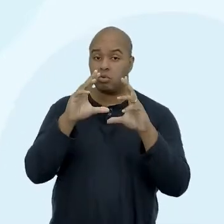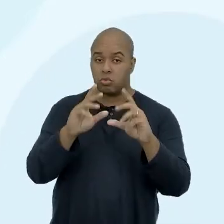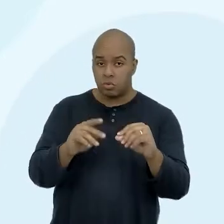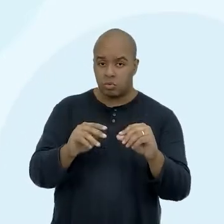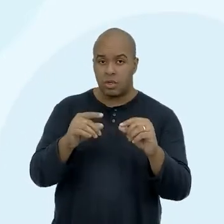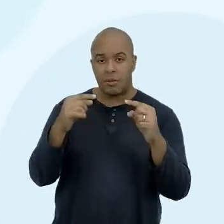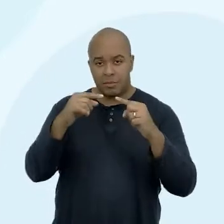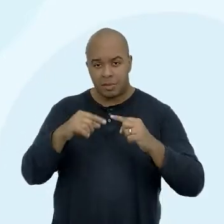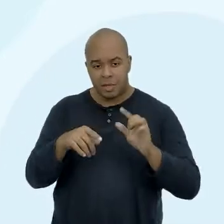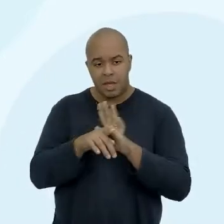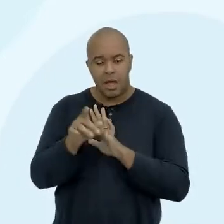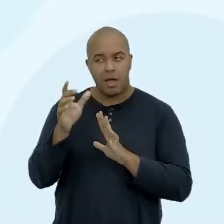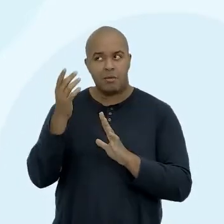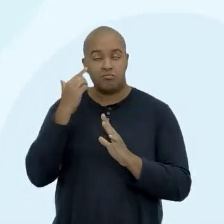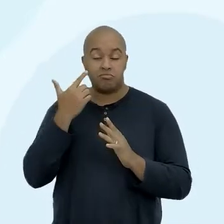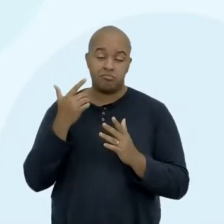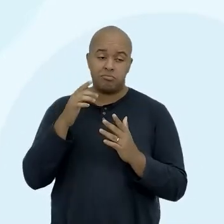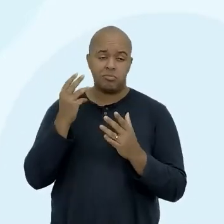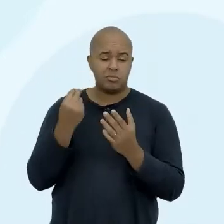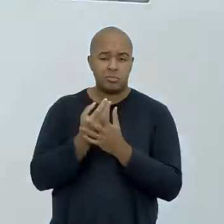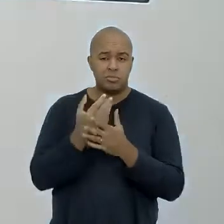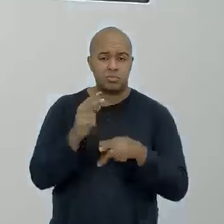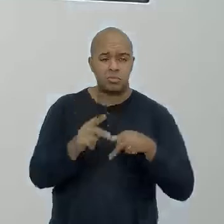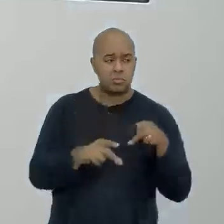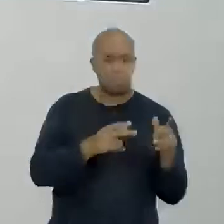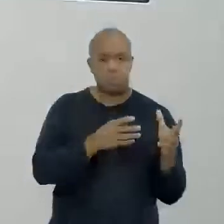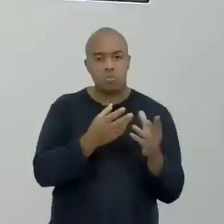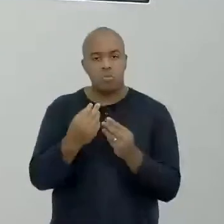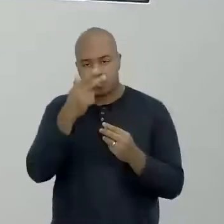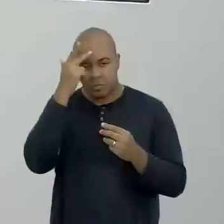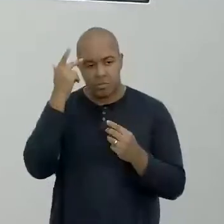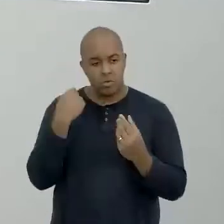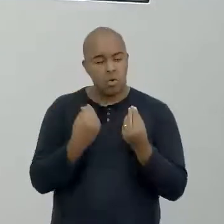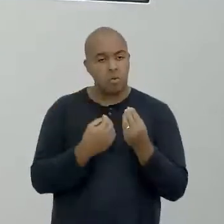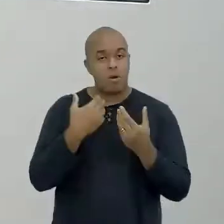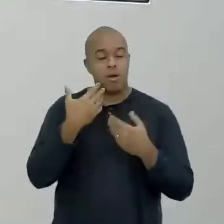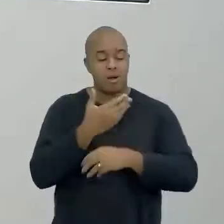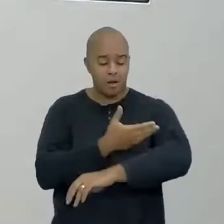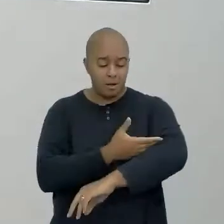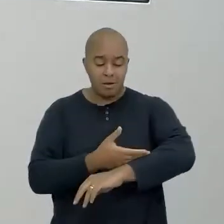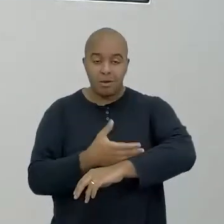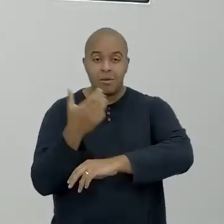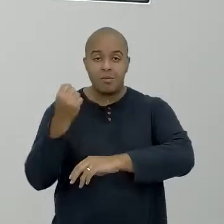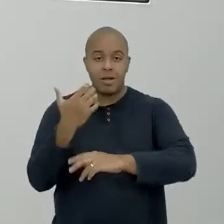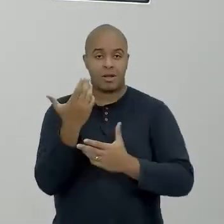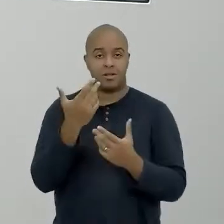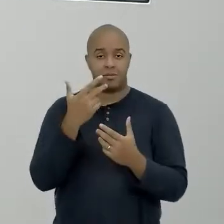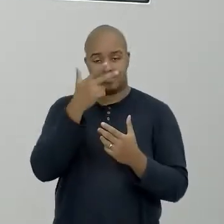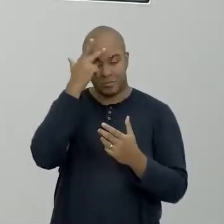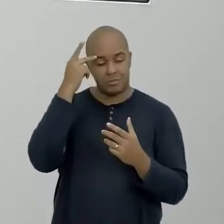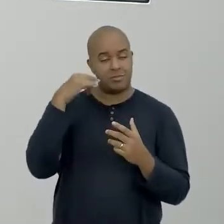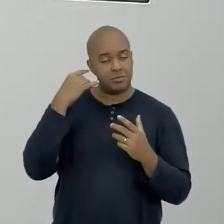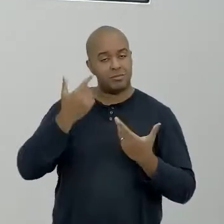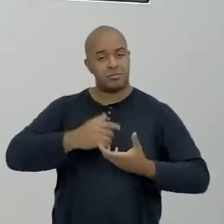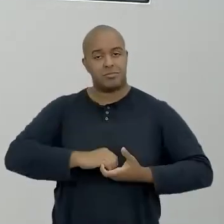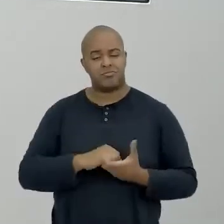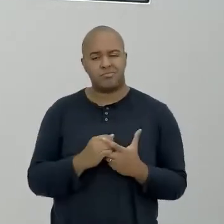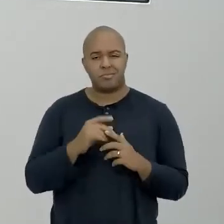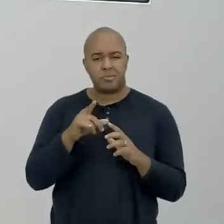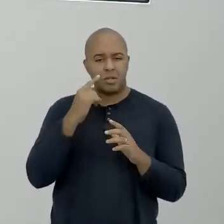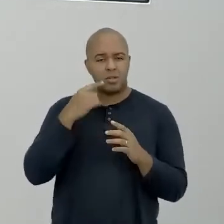tudo isso estava bastante povoado por pessoas da cor da pele branca, né?